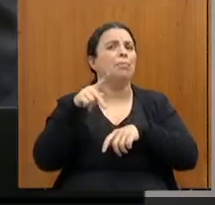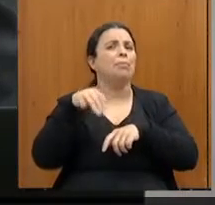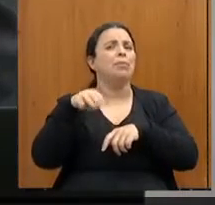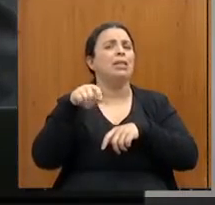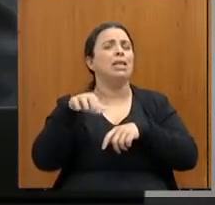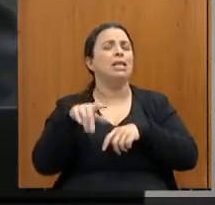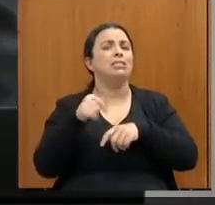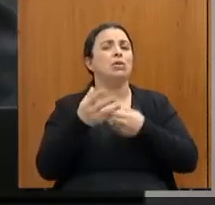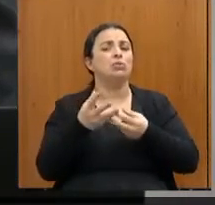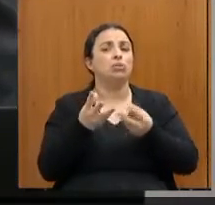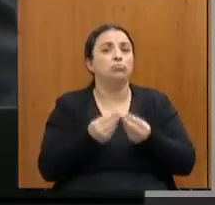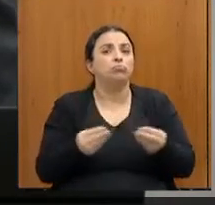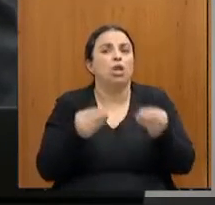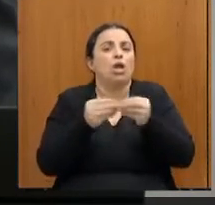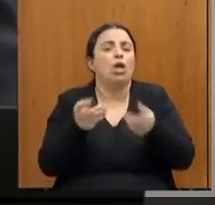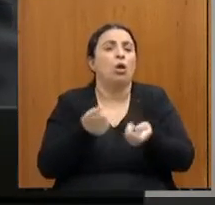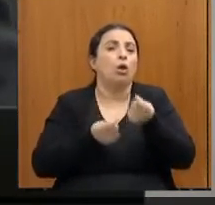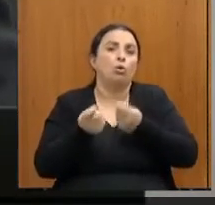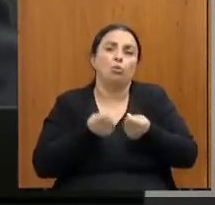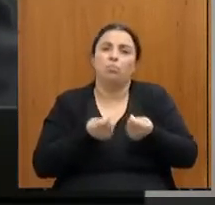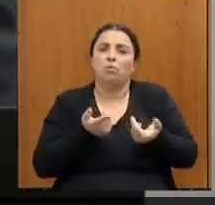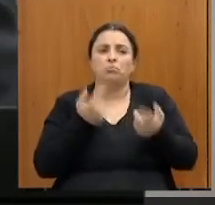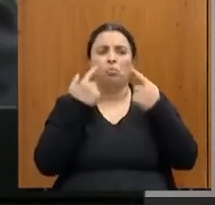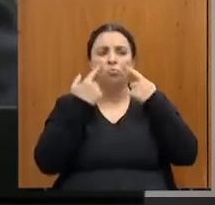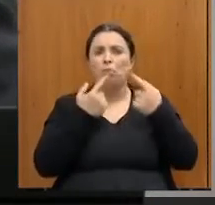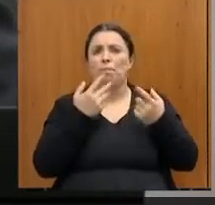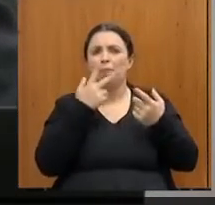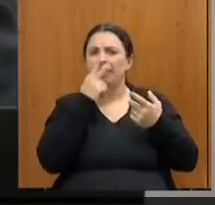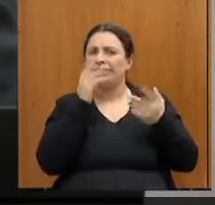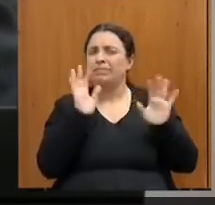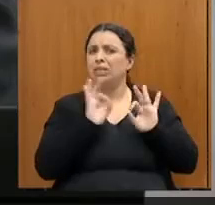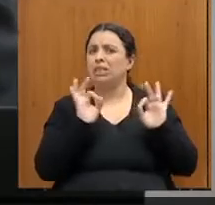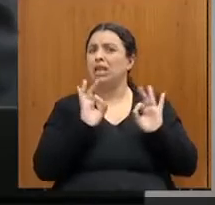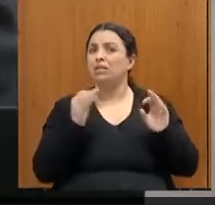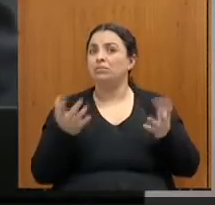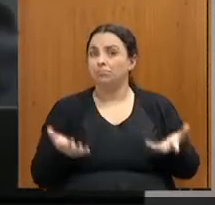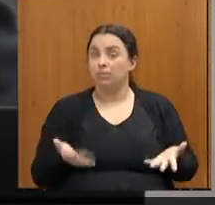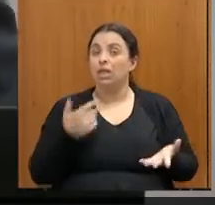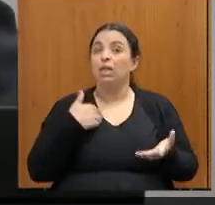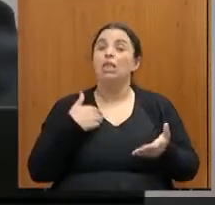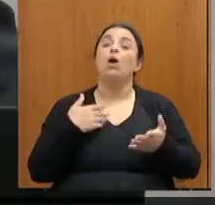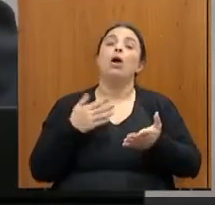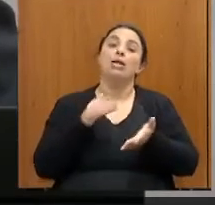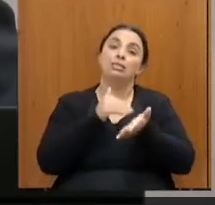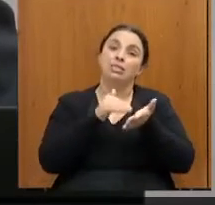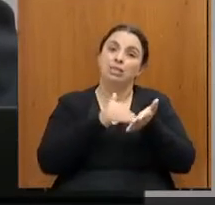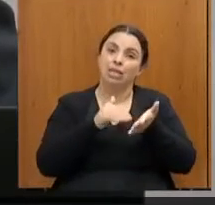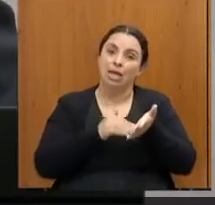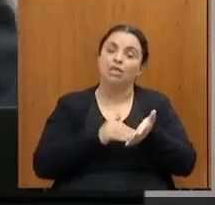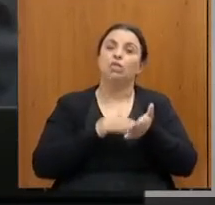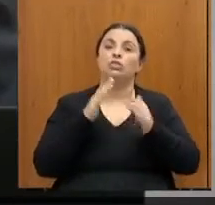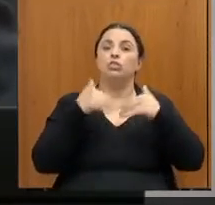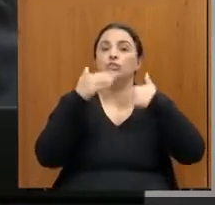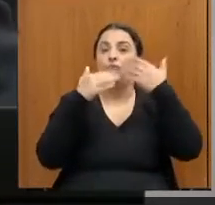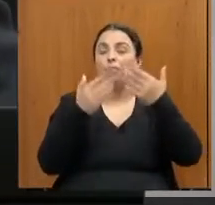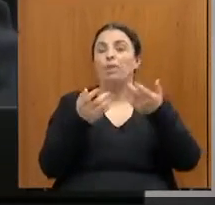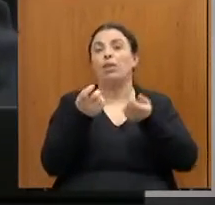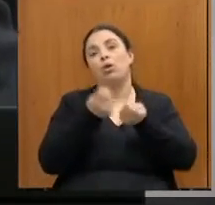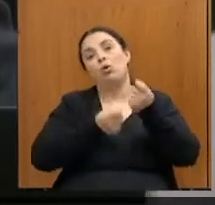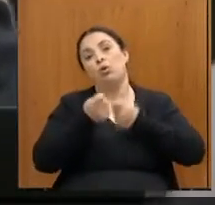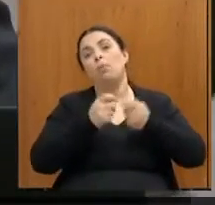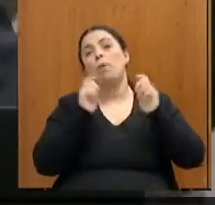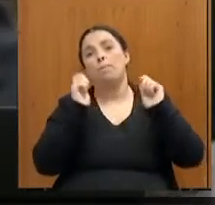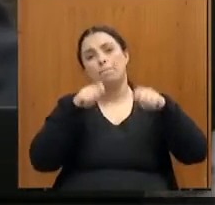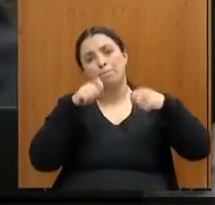acho que a comissão Nossa e a secretaria de desenvolvimento econômico tento a buscar bolar um plano de